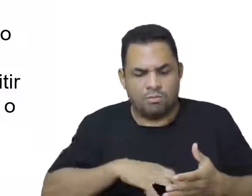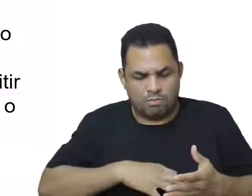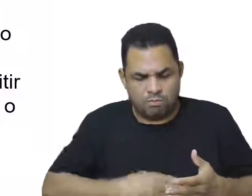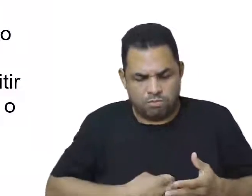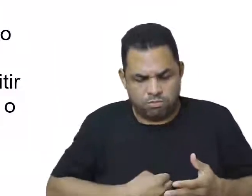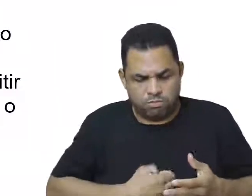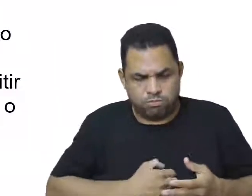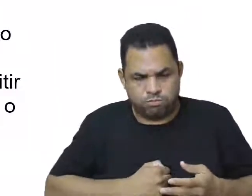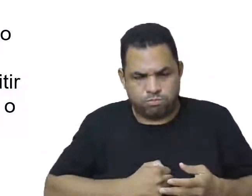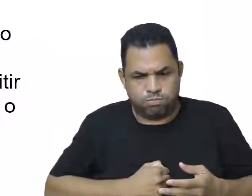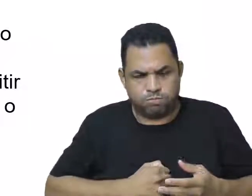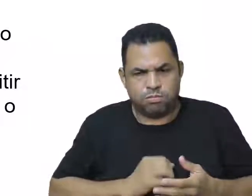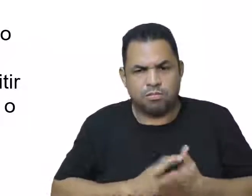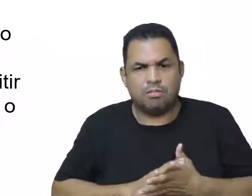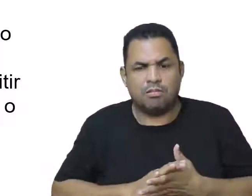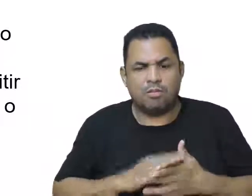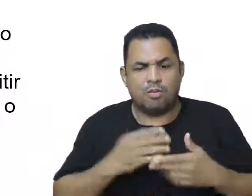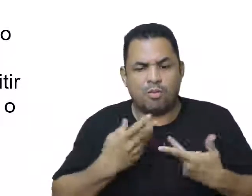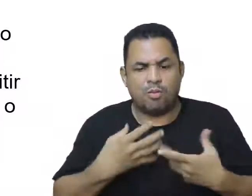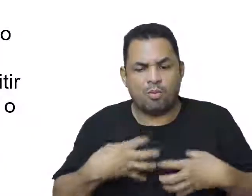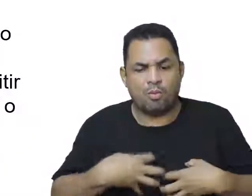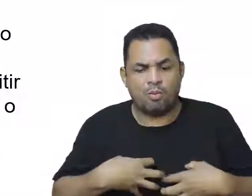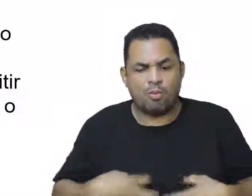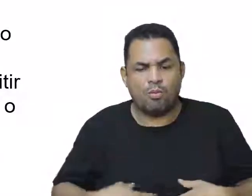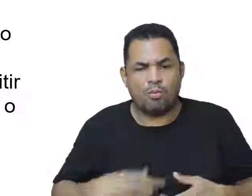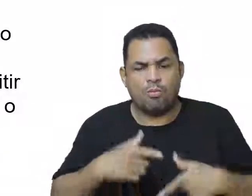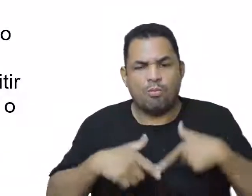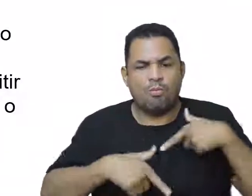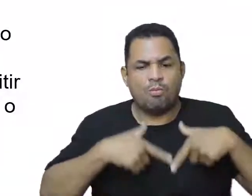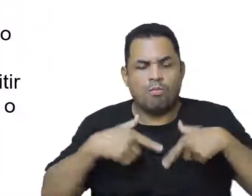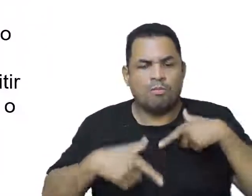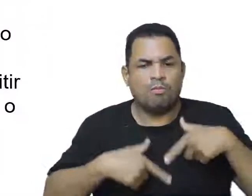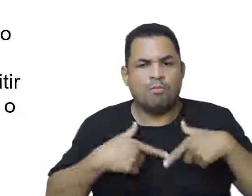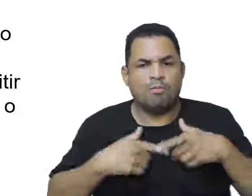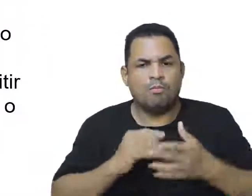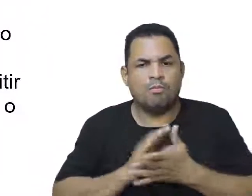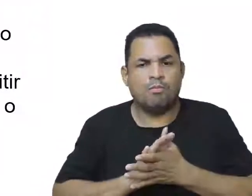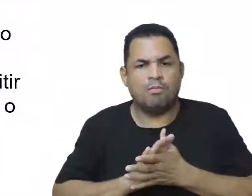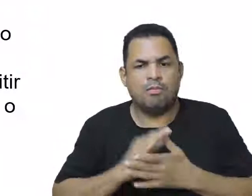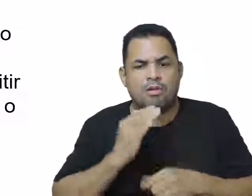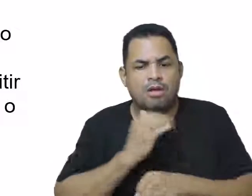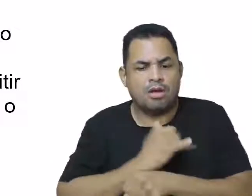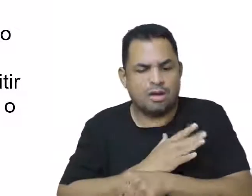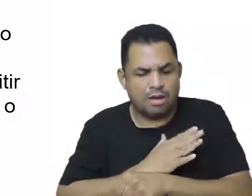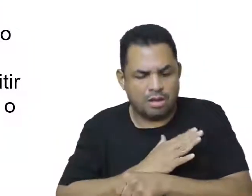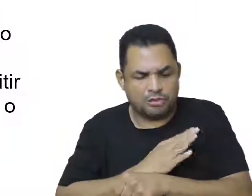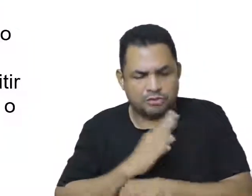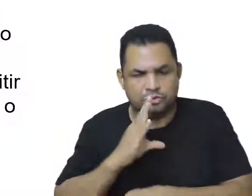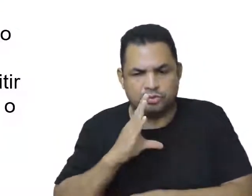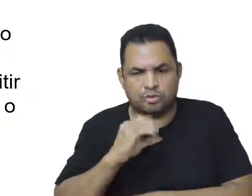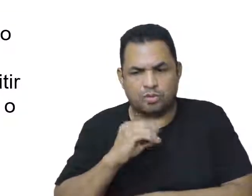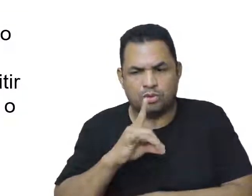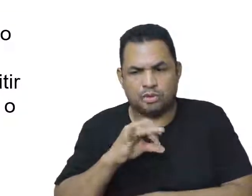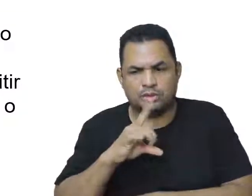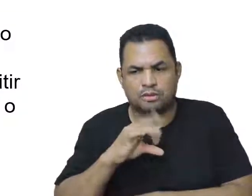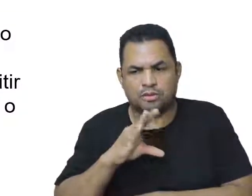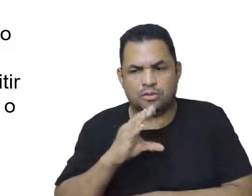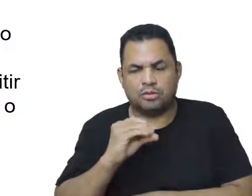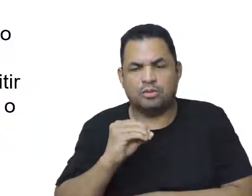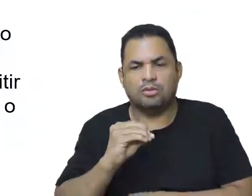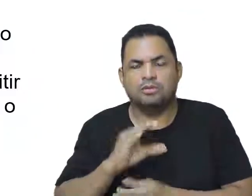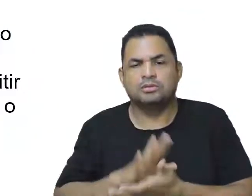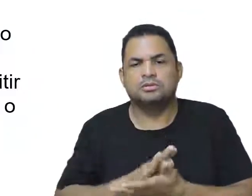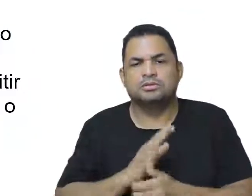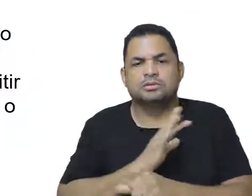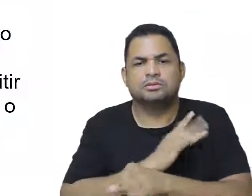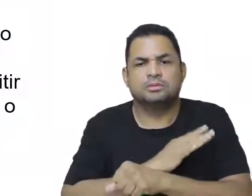exemplo, ele é um órgão que produz o ácido clorídrico. Esse ácido clorídrico é um